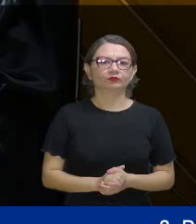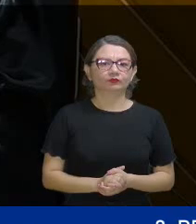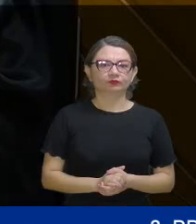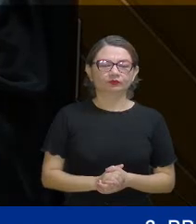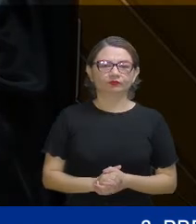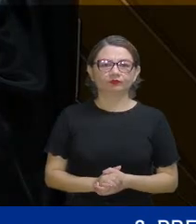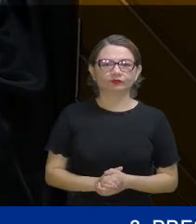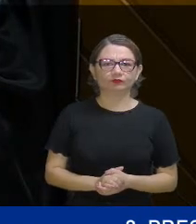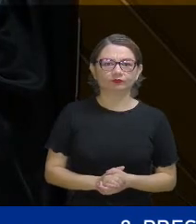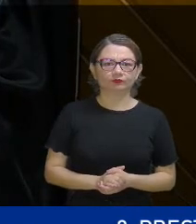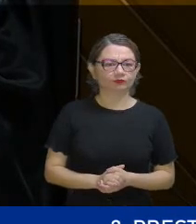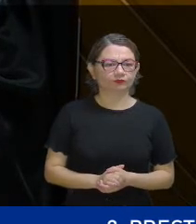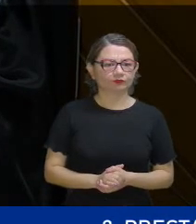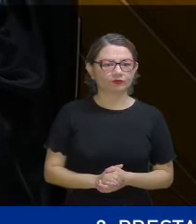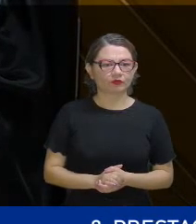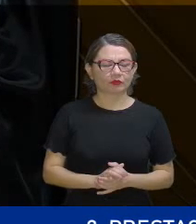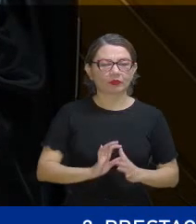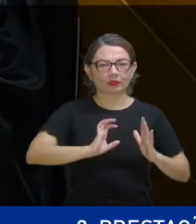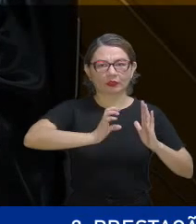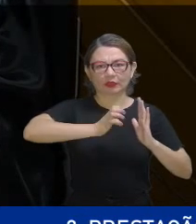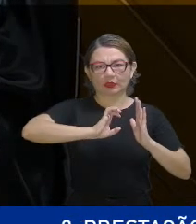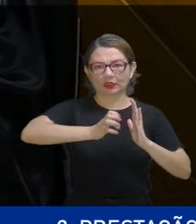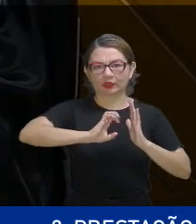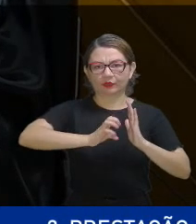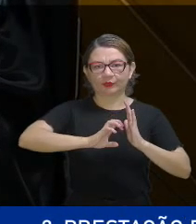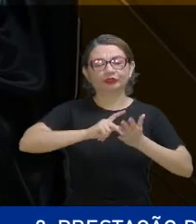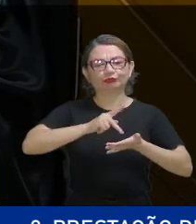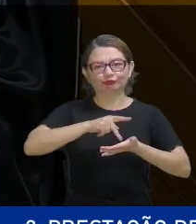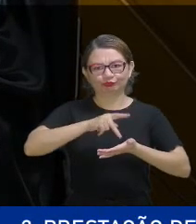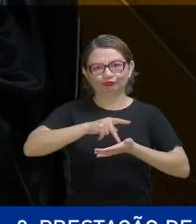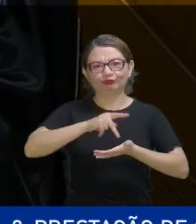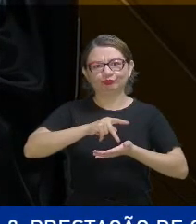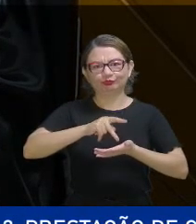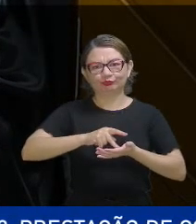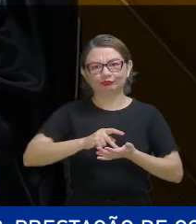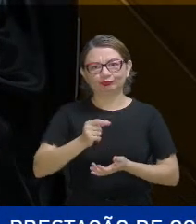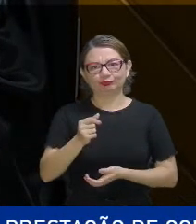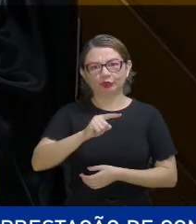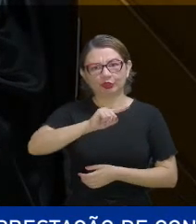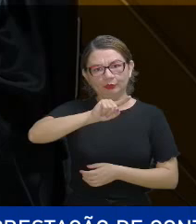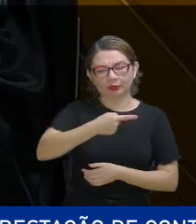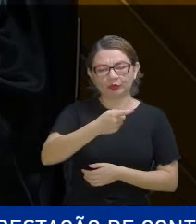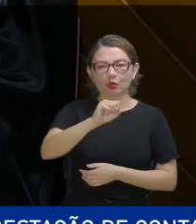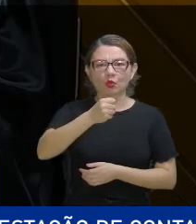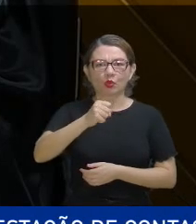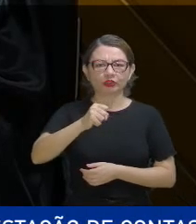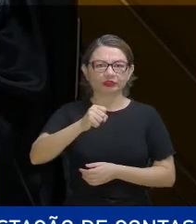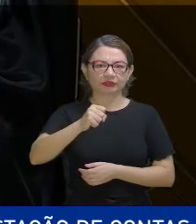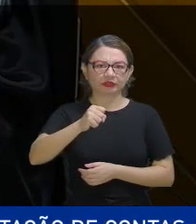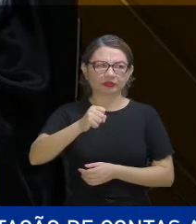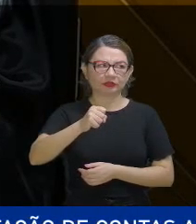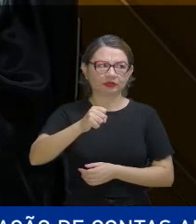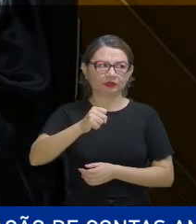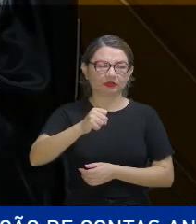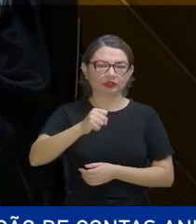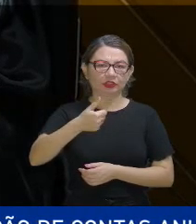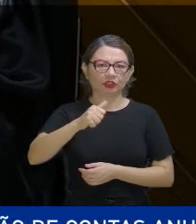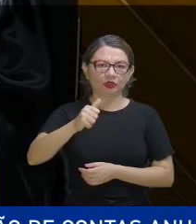em comento, observa-se que o partido, de fato, despendeu o valor de R$